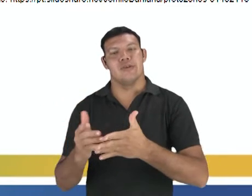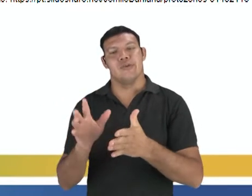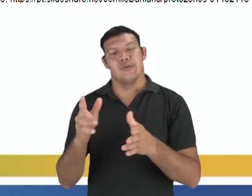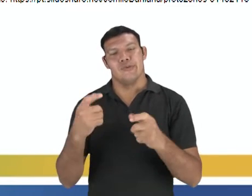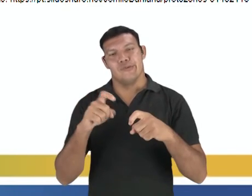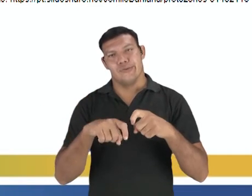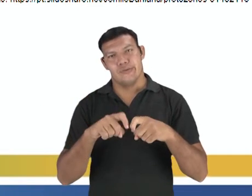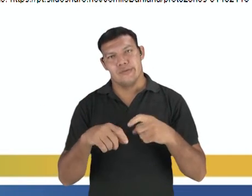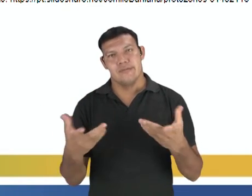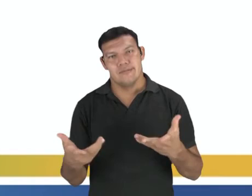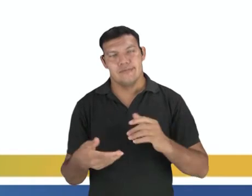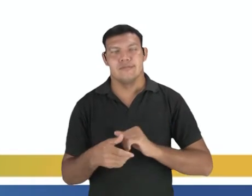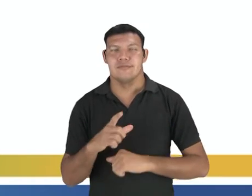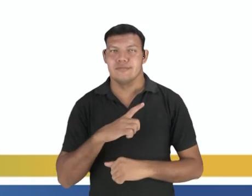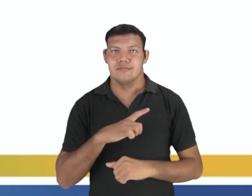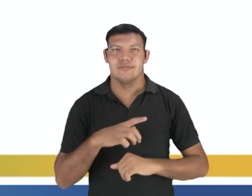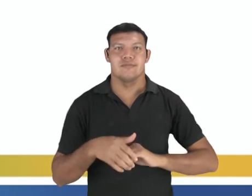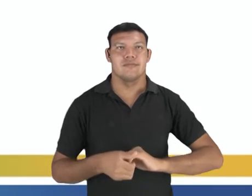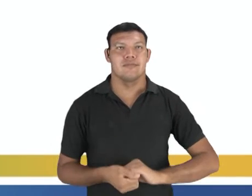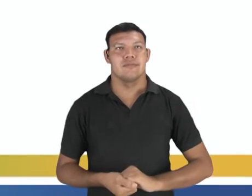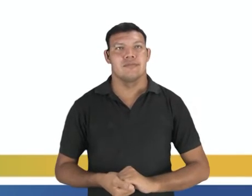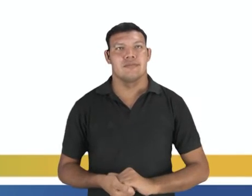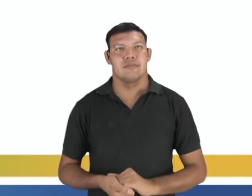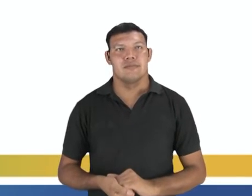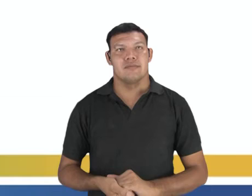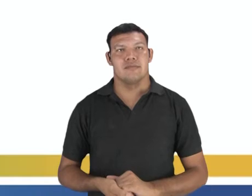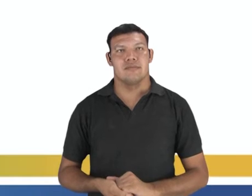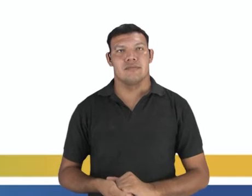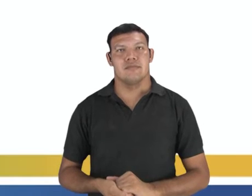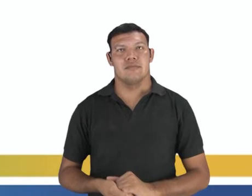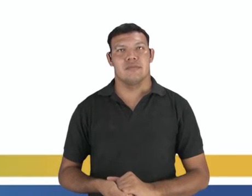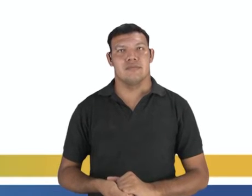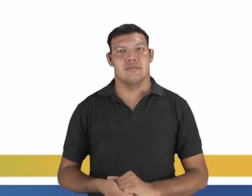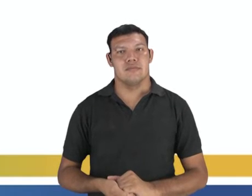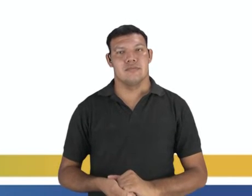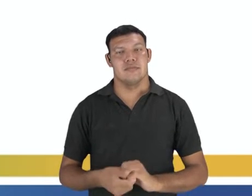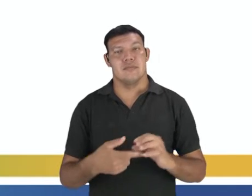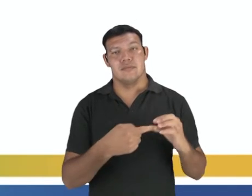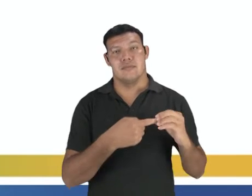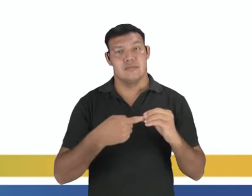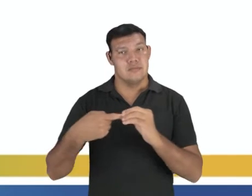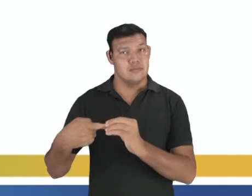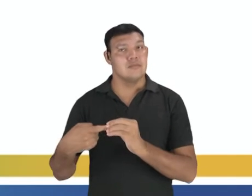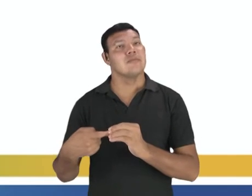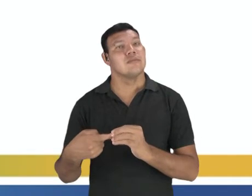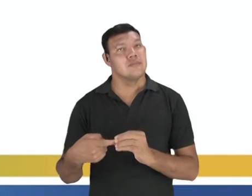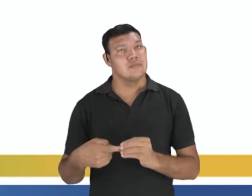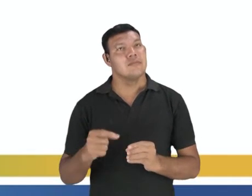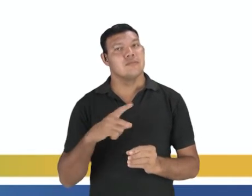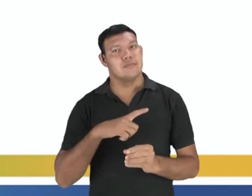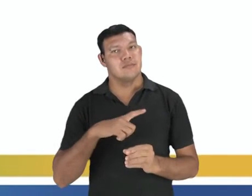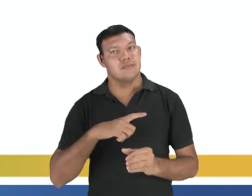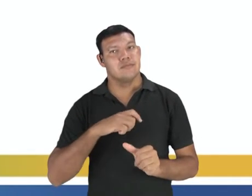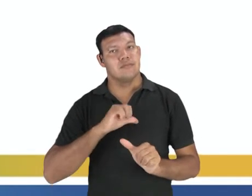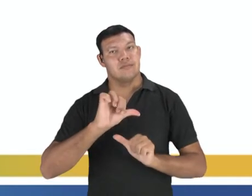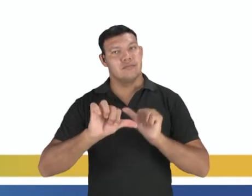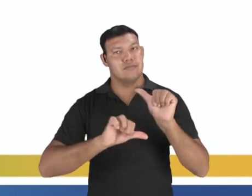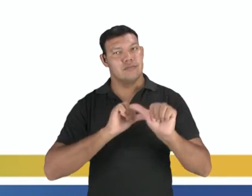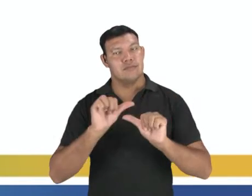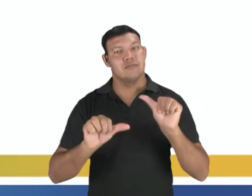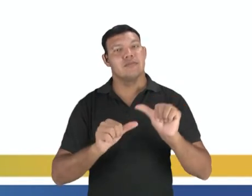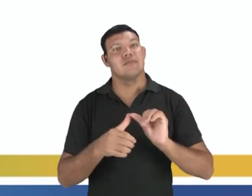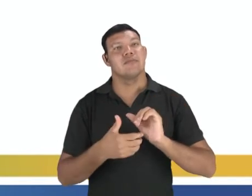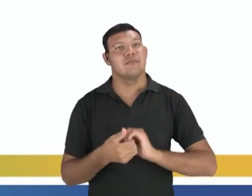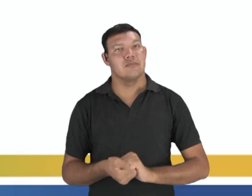suas funções vitais. E os protozoários, eles podem fazer trocas gasosas